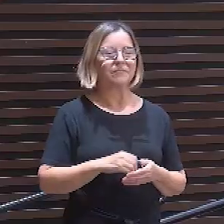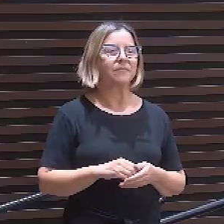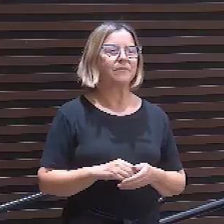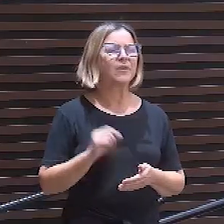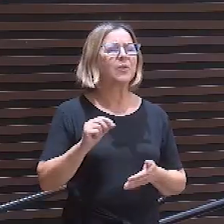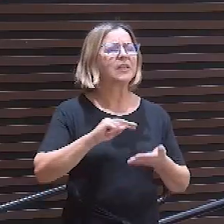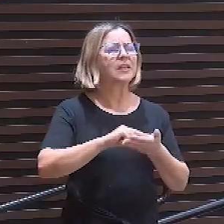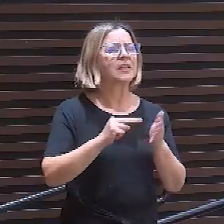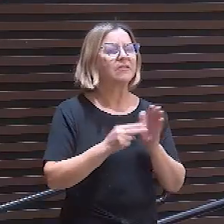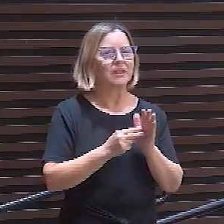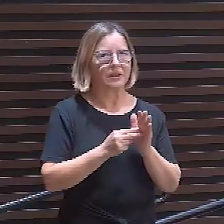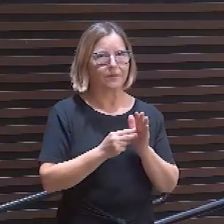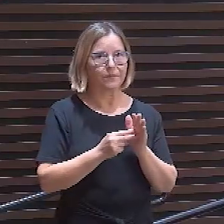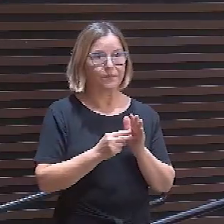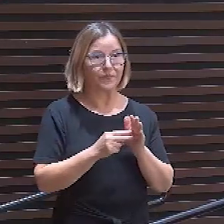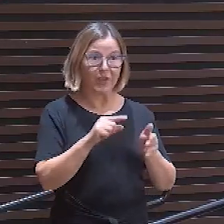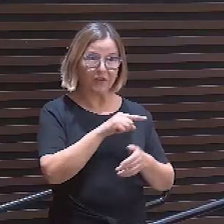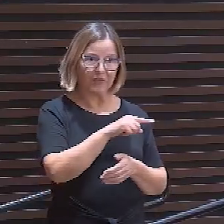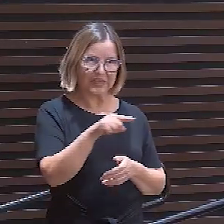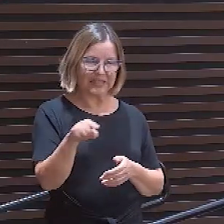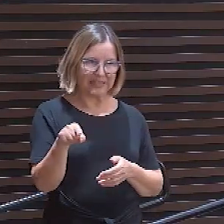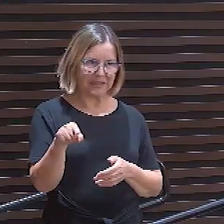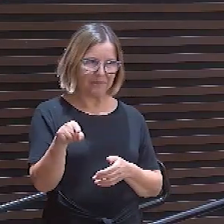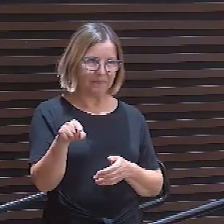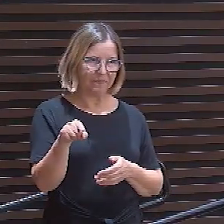Ele está dizendo, você é